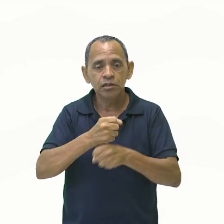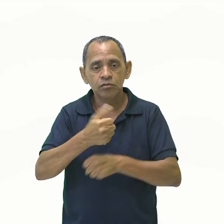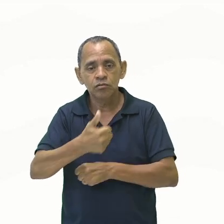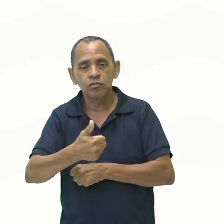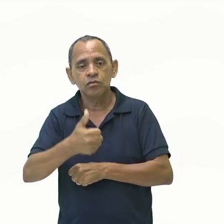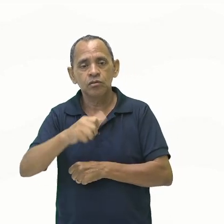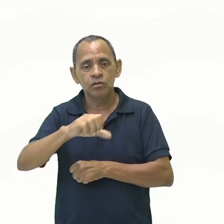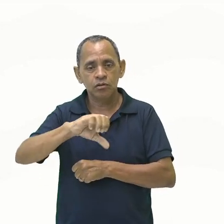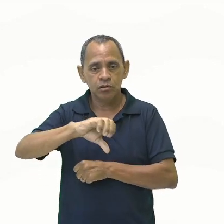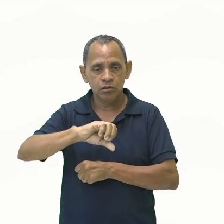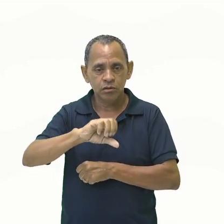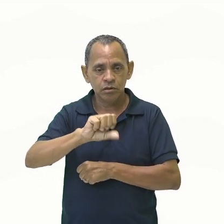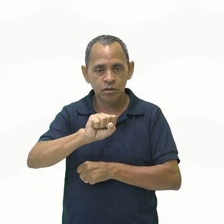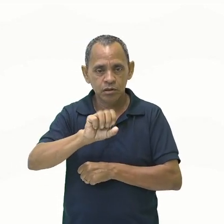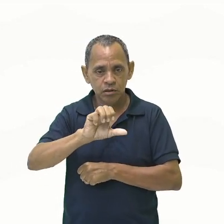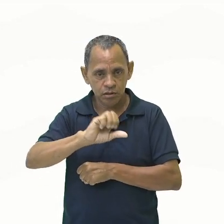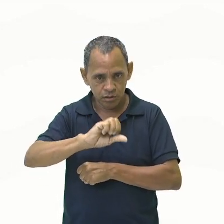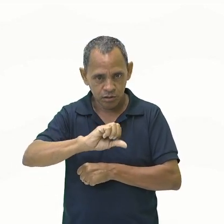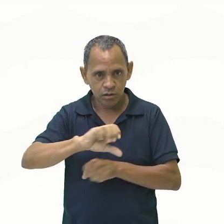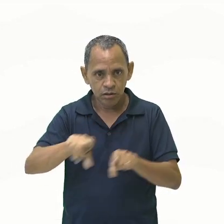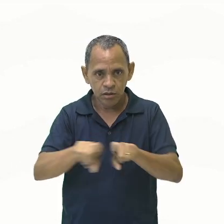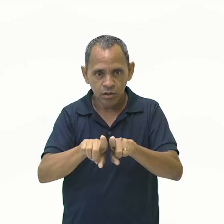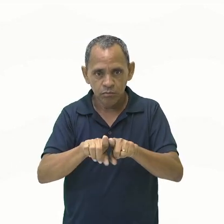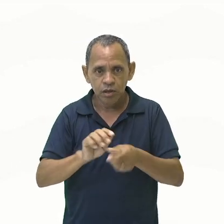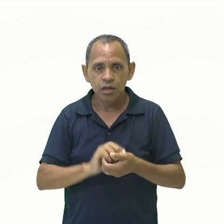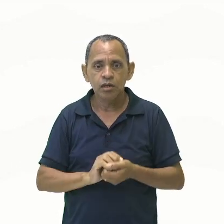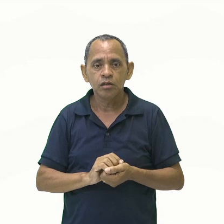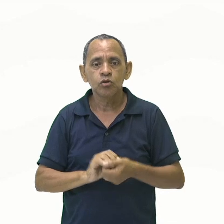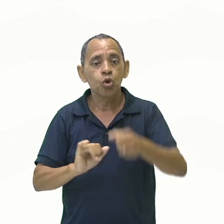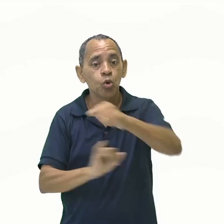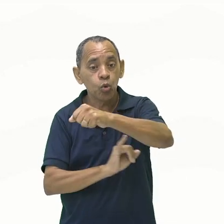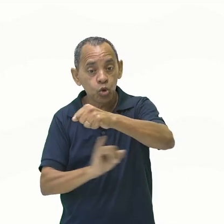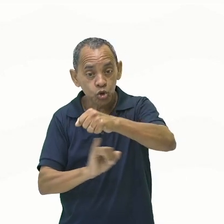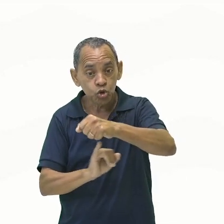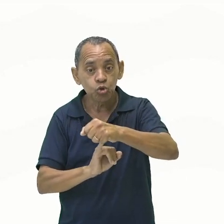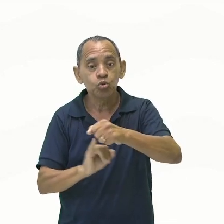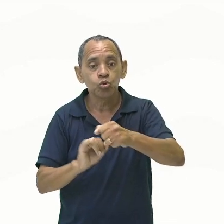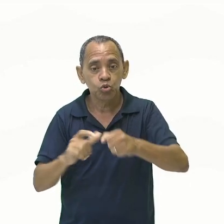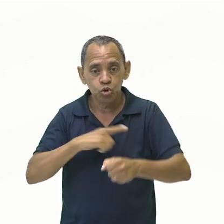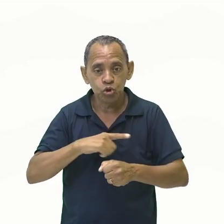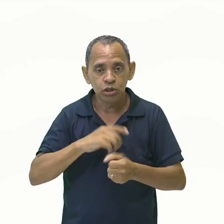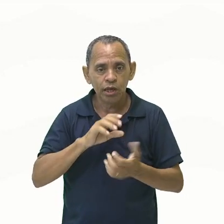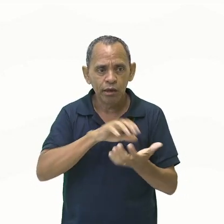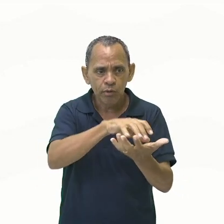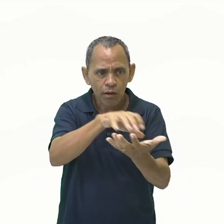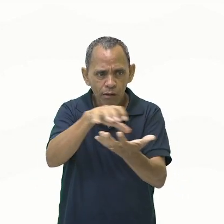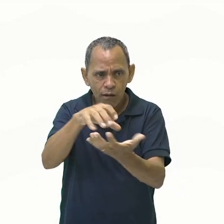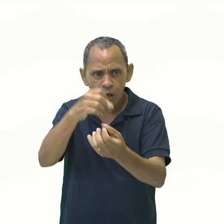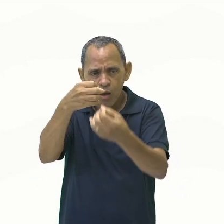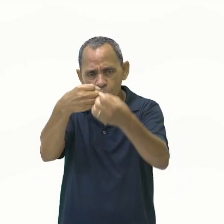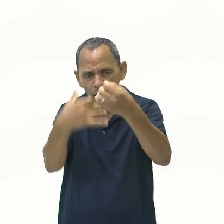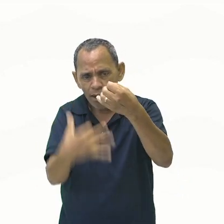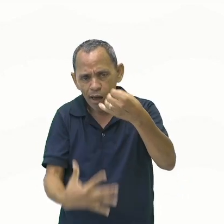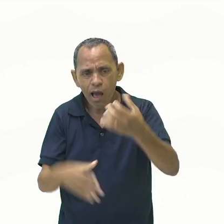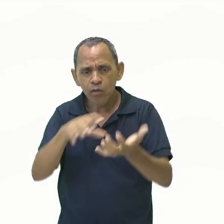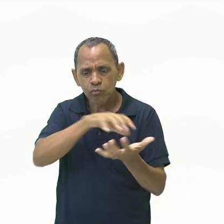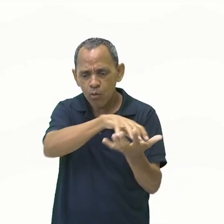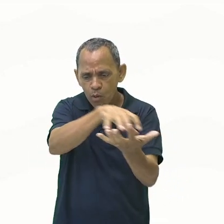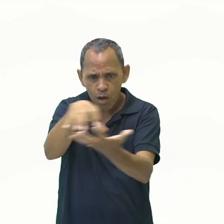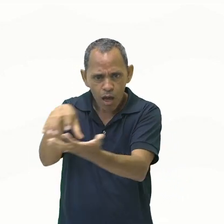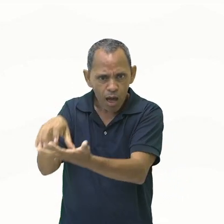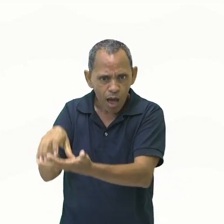1989. O Instituto apresenta a sede em Brasília, mas a gente tem ali superintendências, repartições em todos os estados